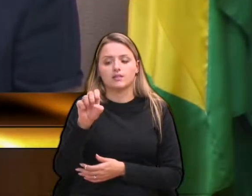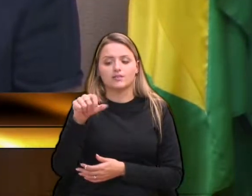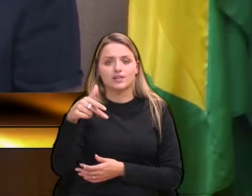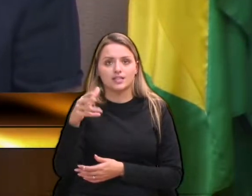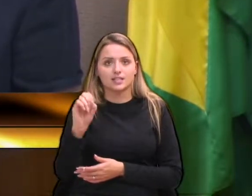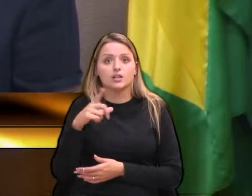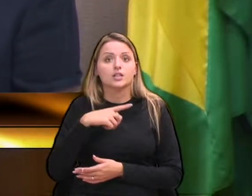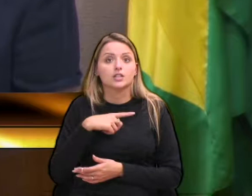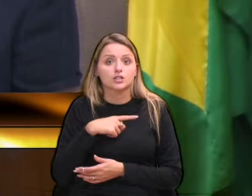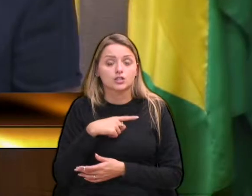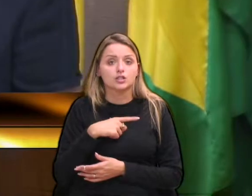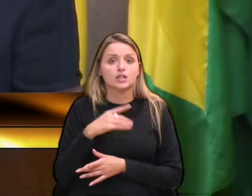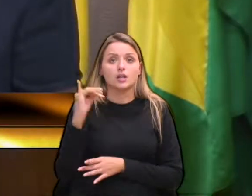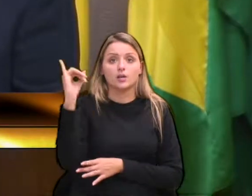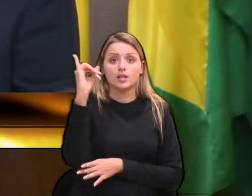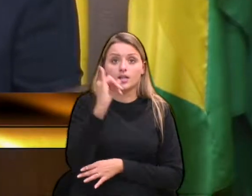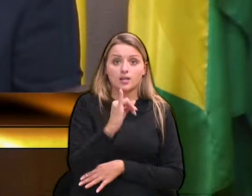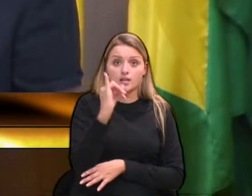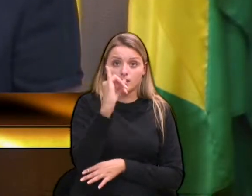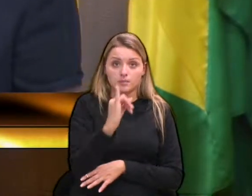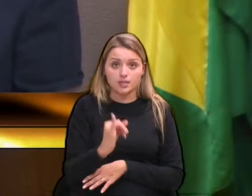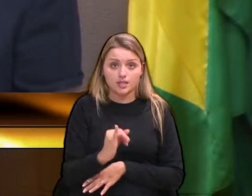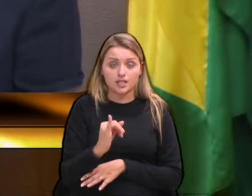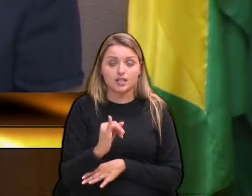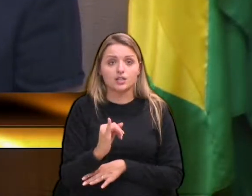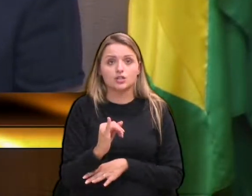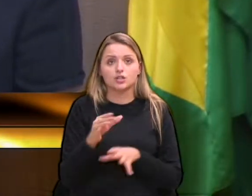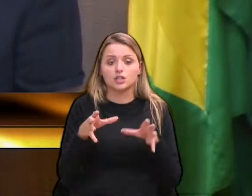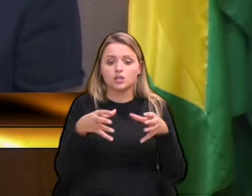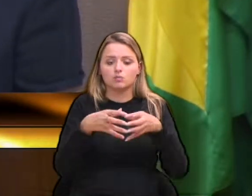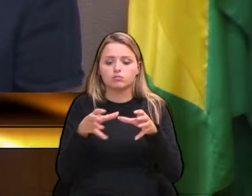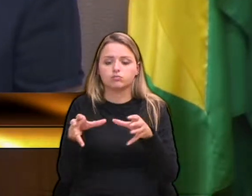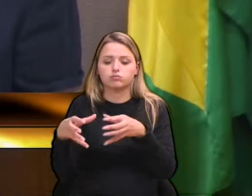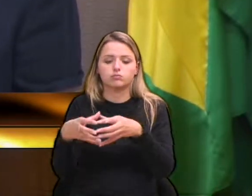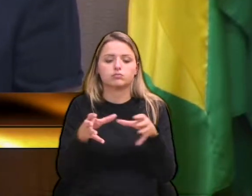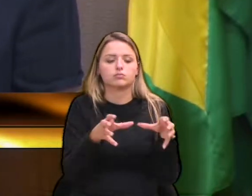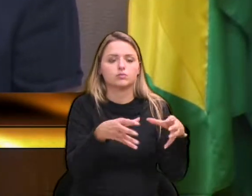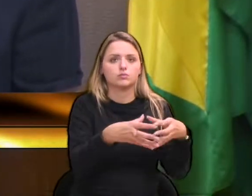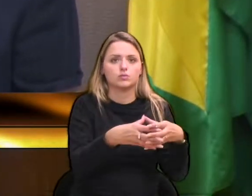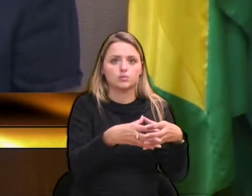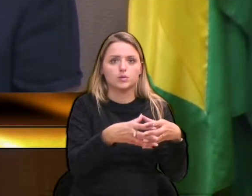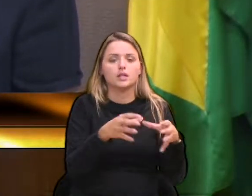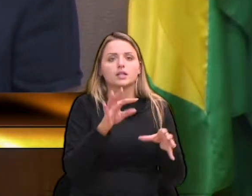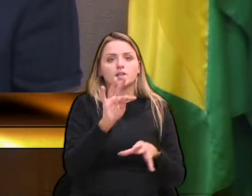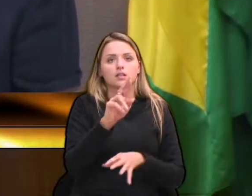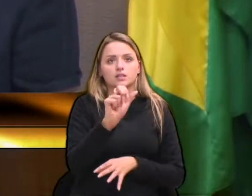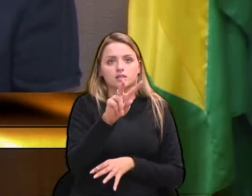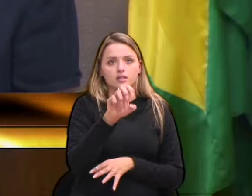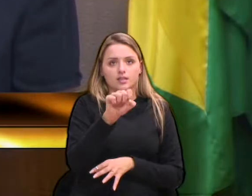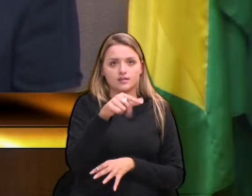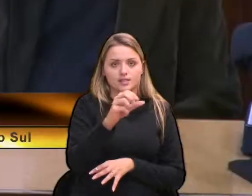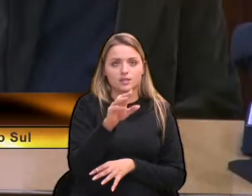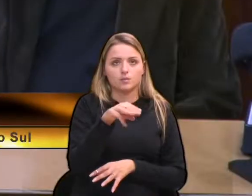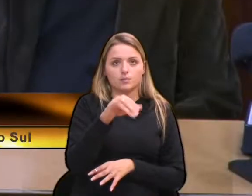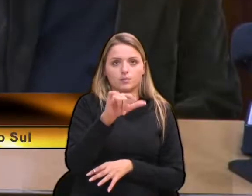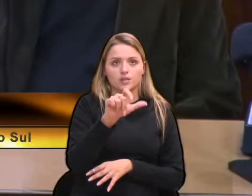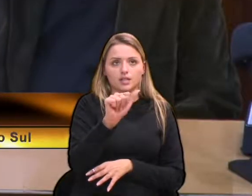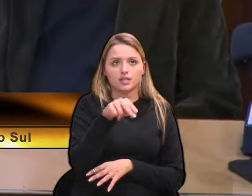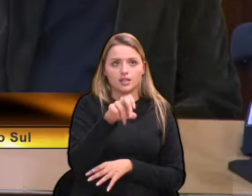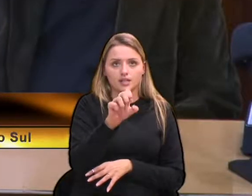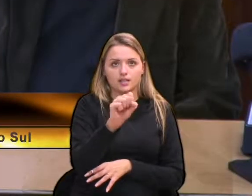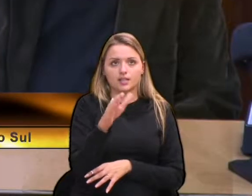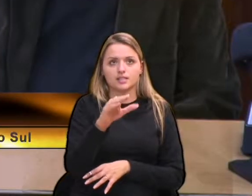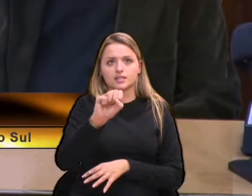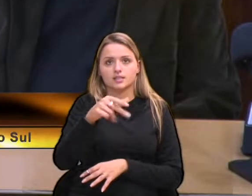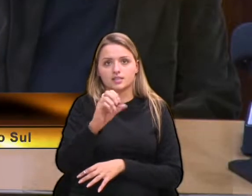os imigrantes em grupos, sendo formado o Travessões Milanês, São